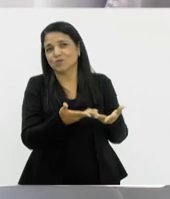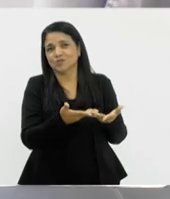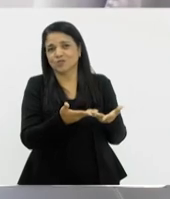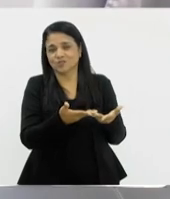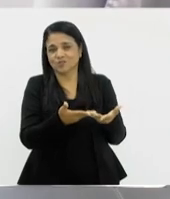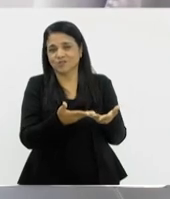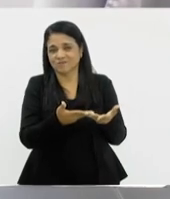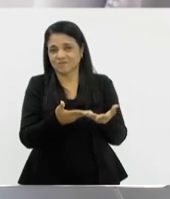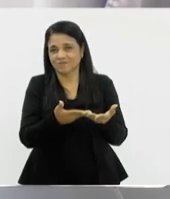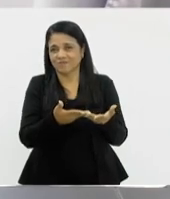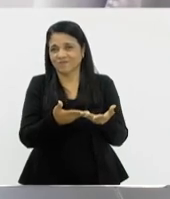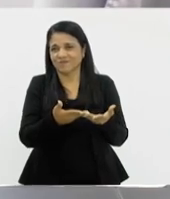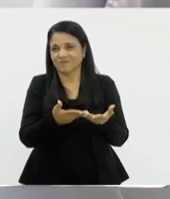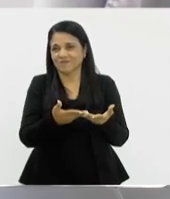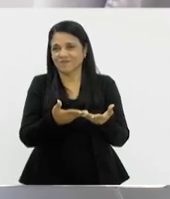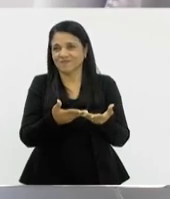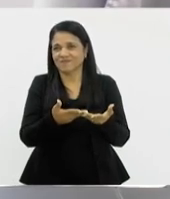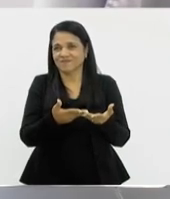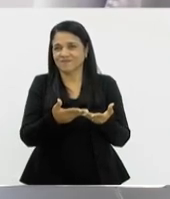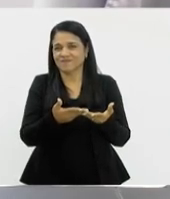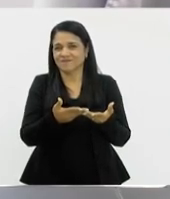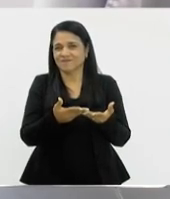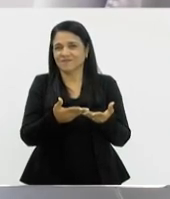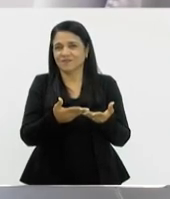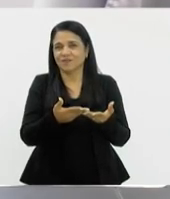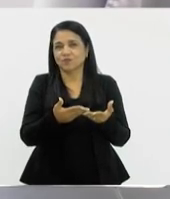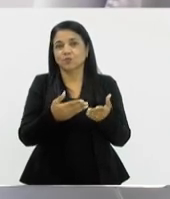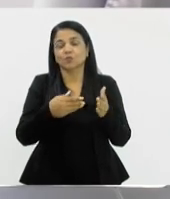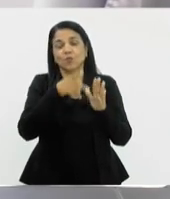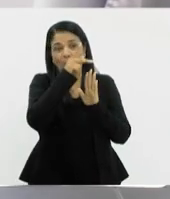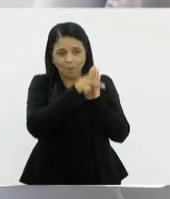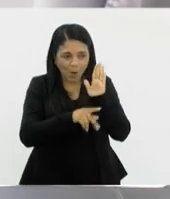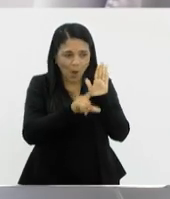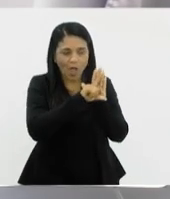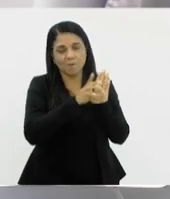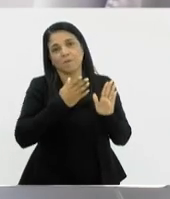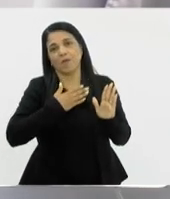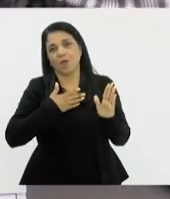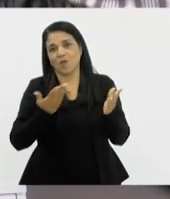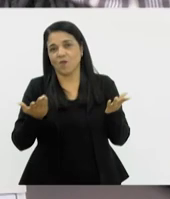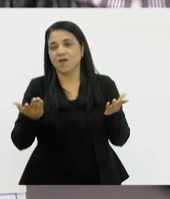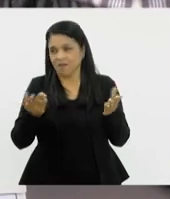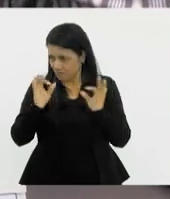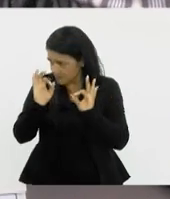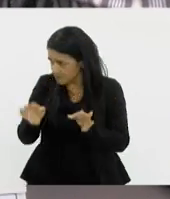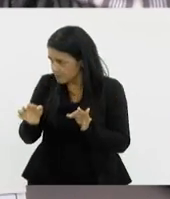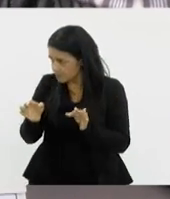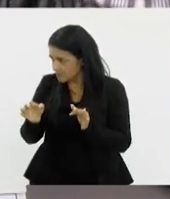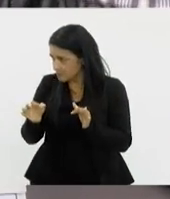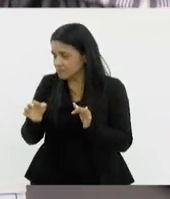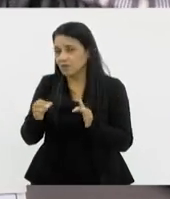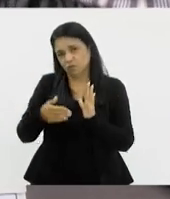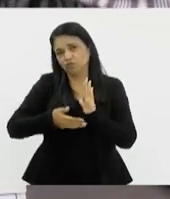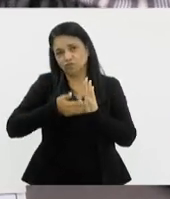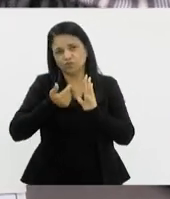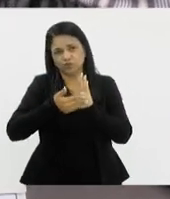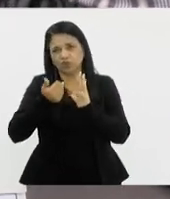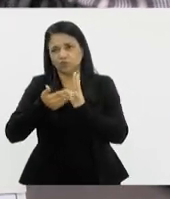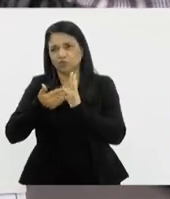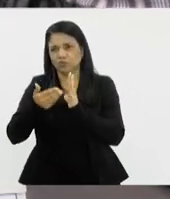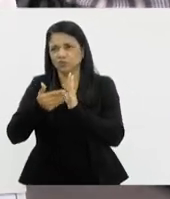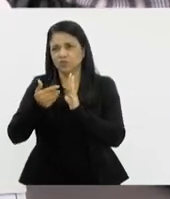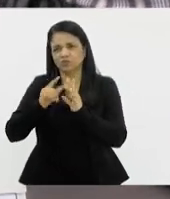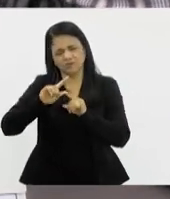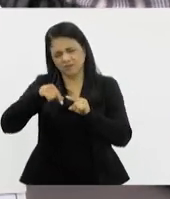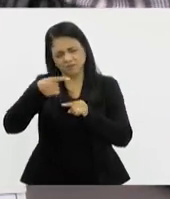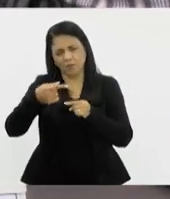Vossa Excelência recomenda prejudicar em razão do seu próprio PL. Anexar, desculpa. Eu retiro, retiro. Então tá bom. Deputado Carlos Mick,